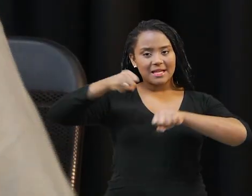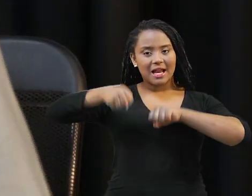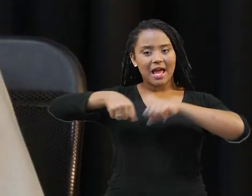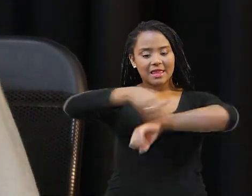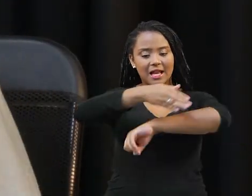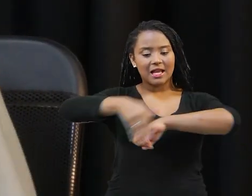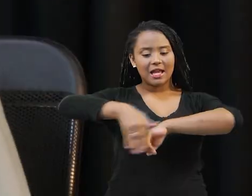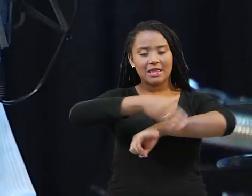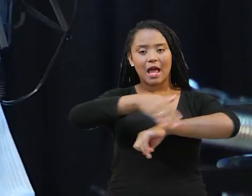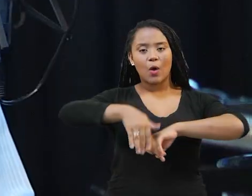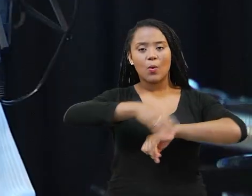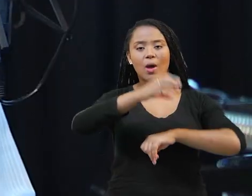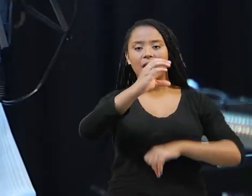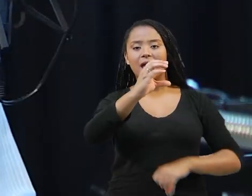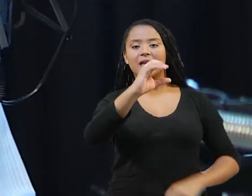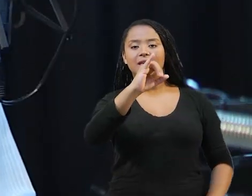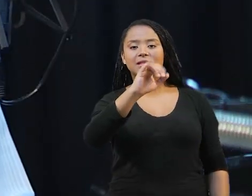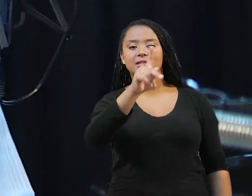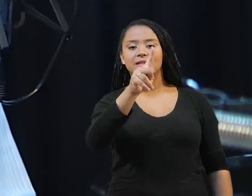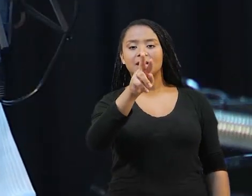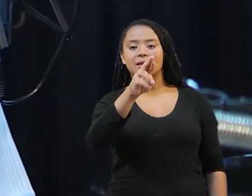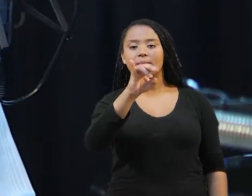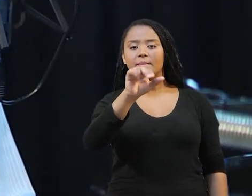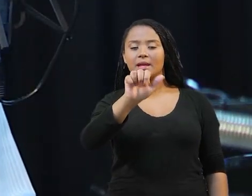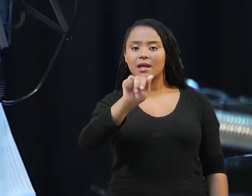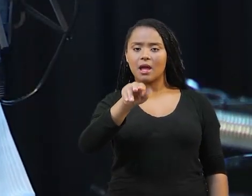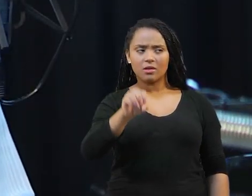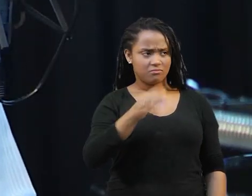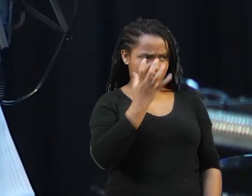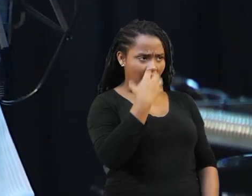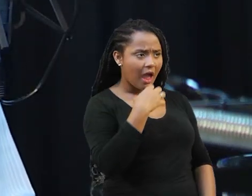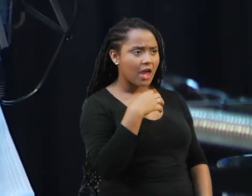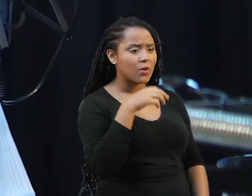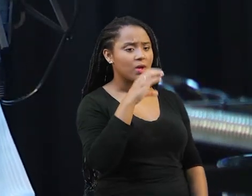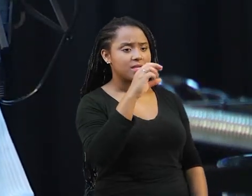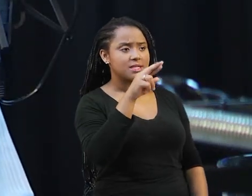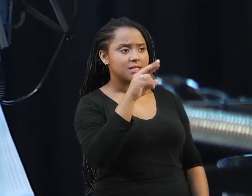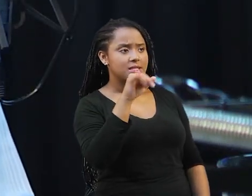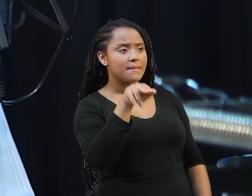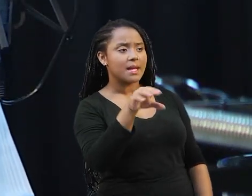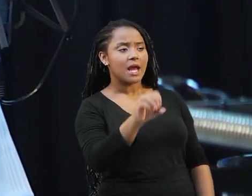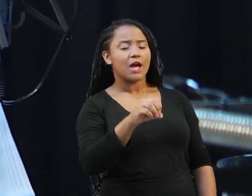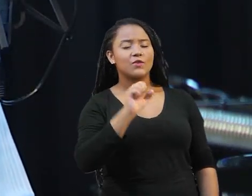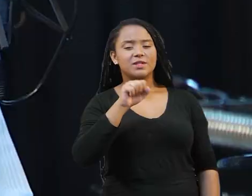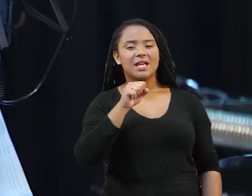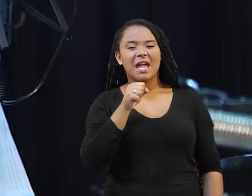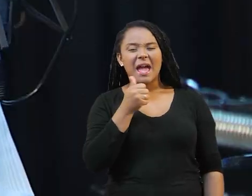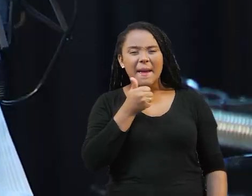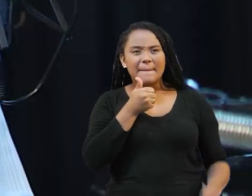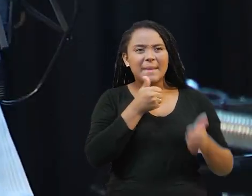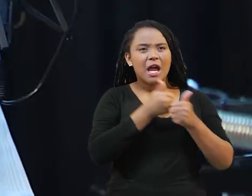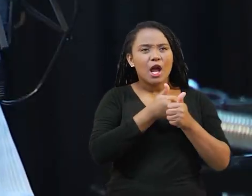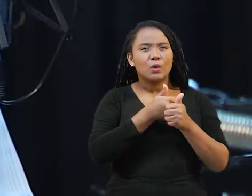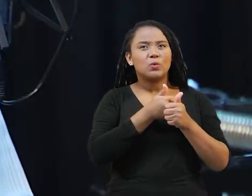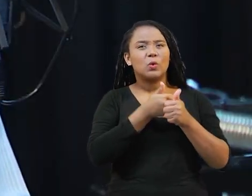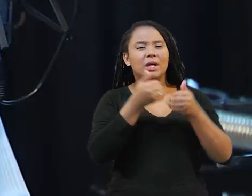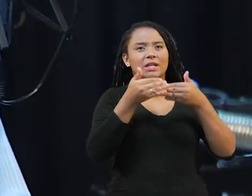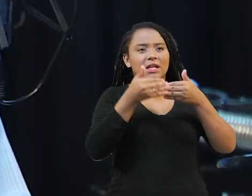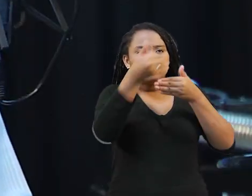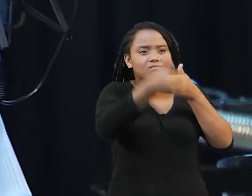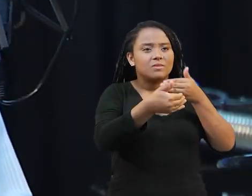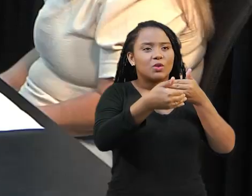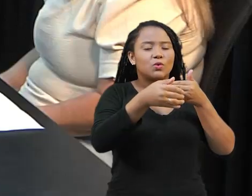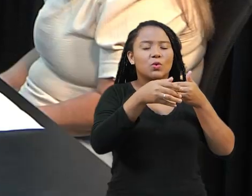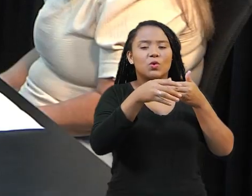mesmo? Quase de frente dos Quedes. Irmãos Qued. De frente, praticamente de frente. Existe lá o prédio até